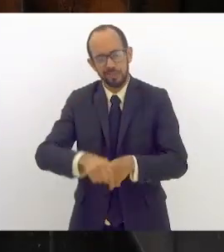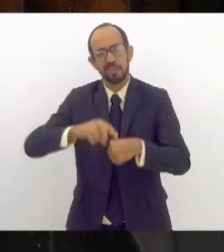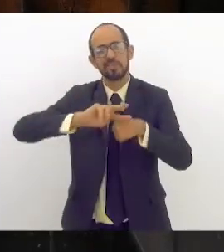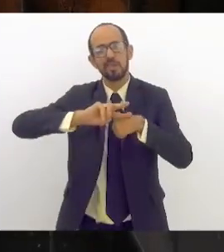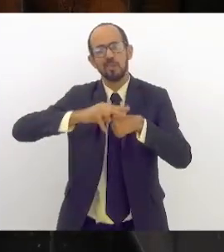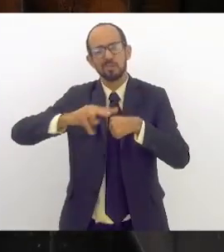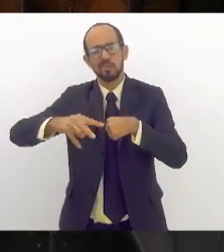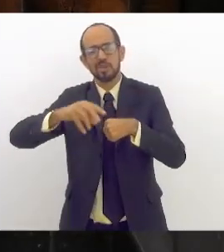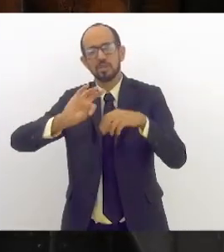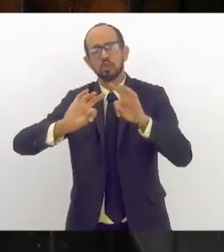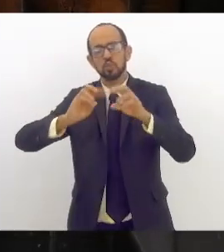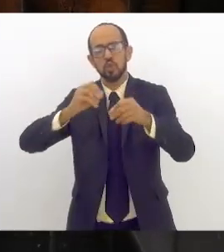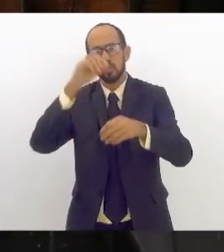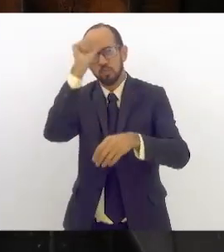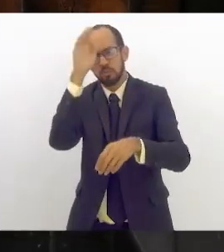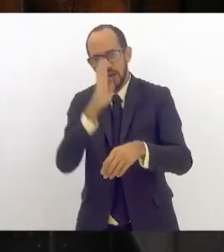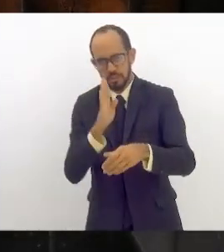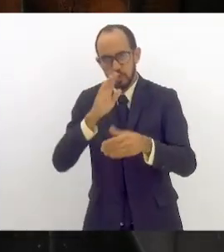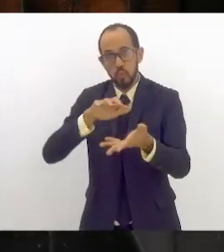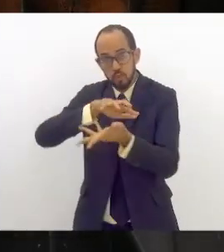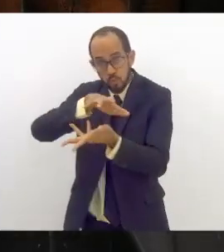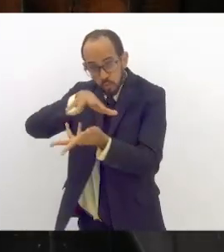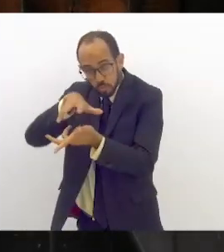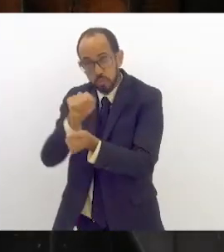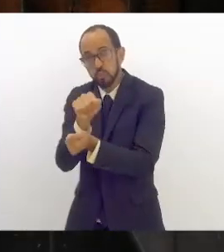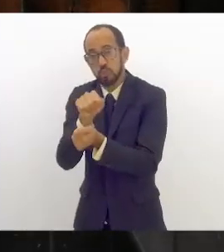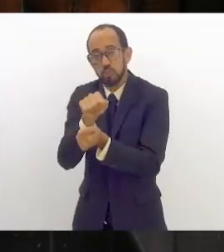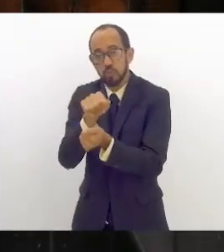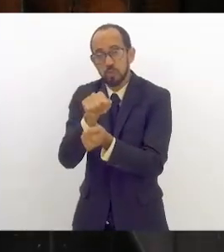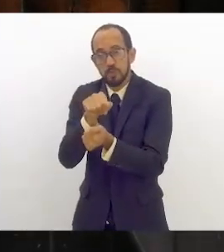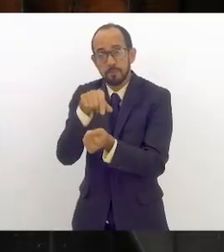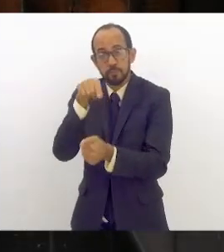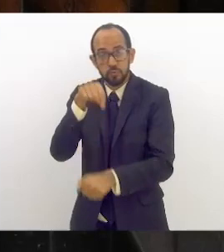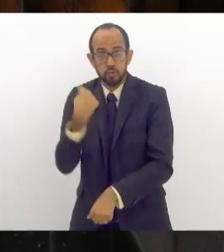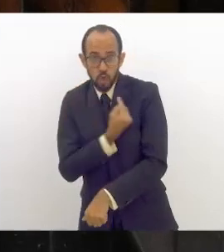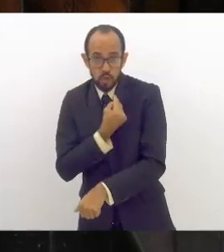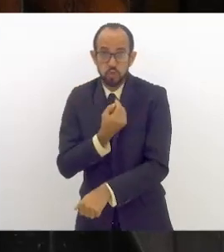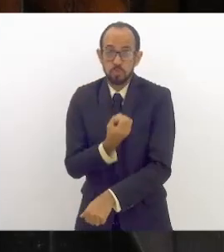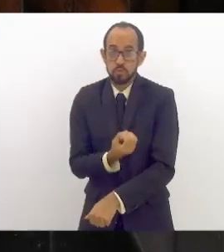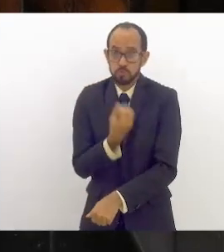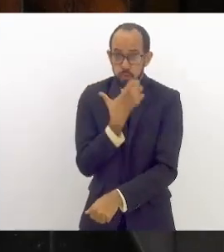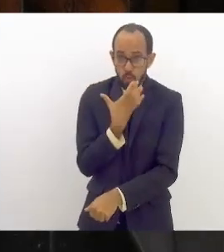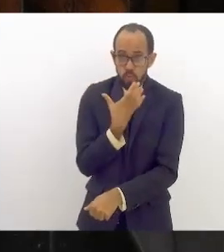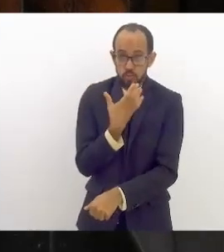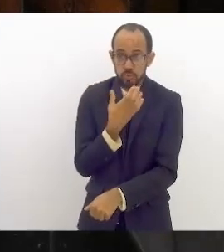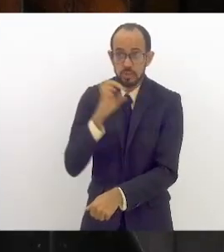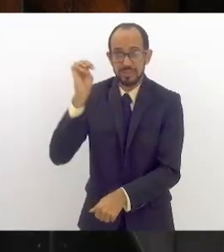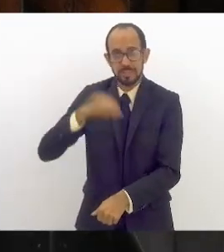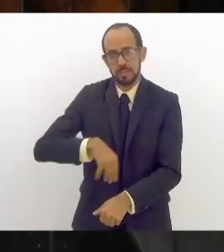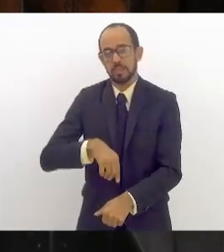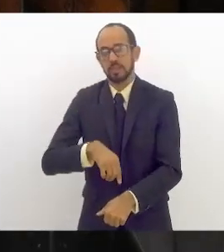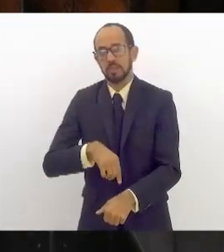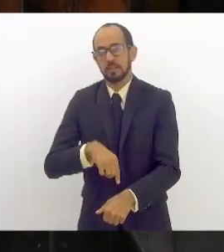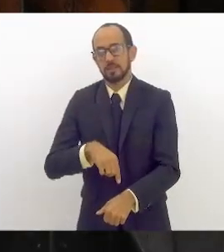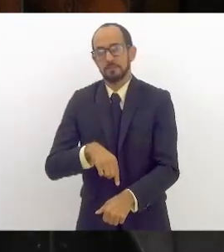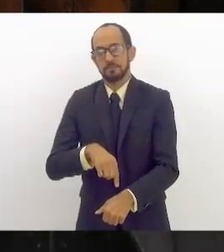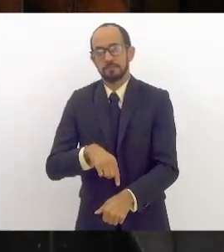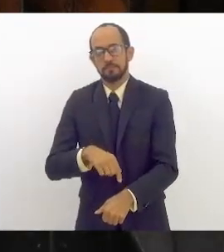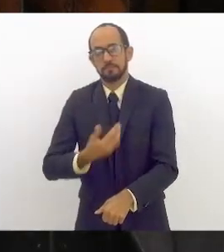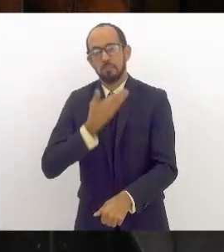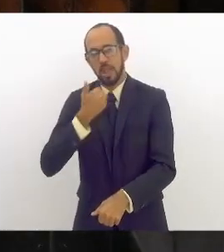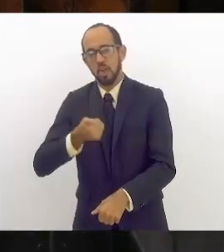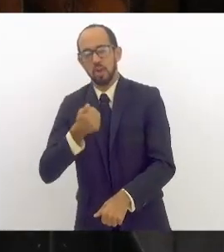em todo o Brasil em todo mundo nós somos muito bons e estamos sim estamos sim é muito